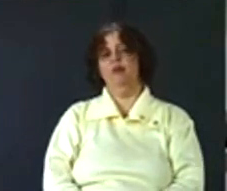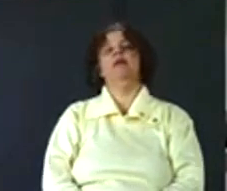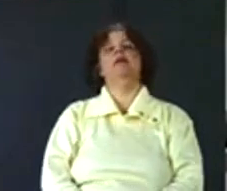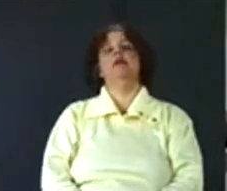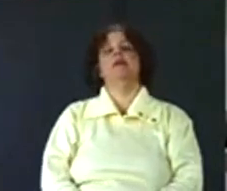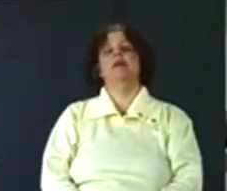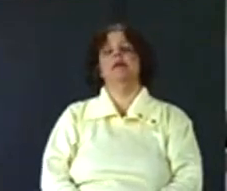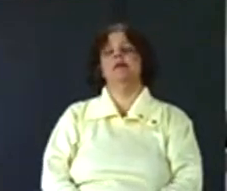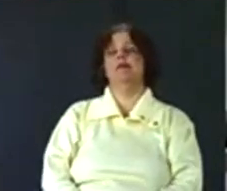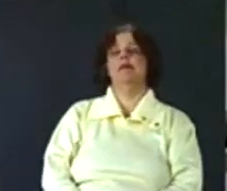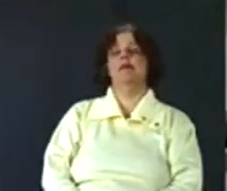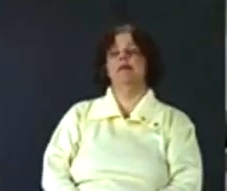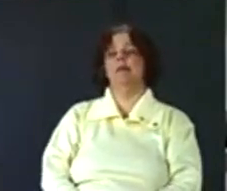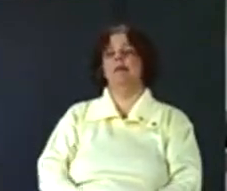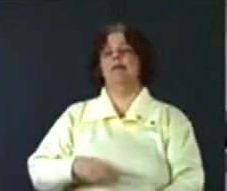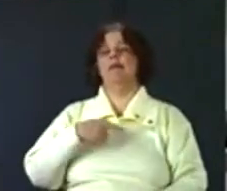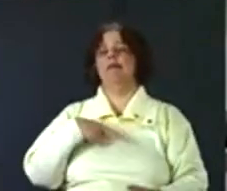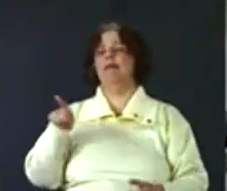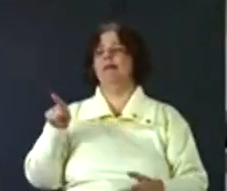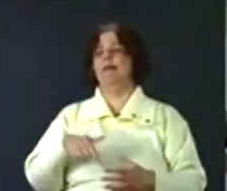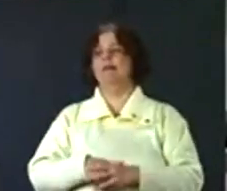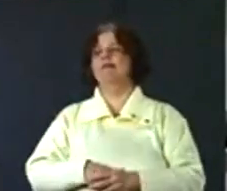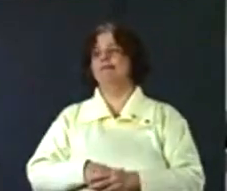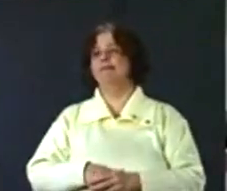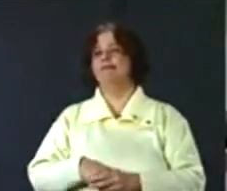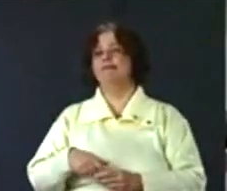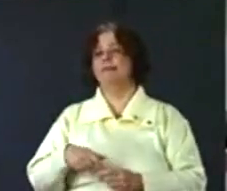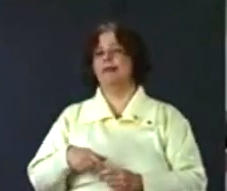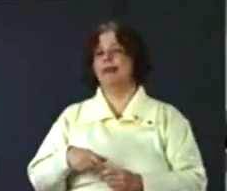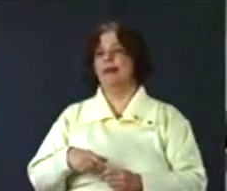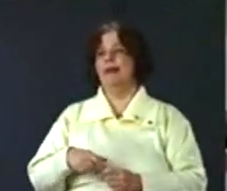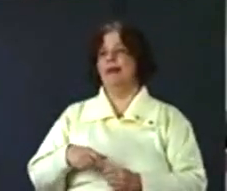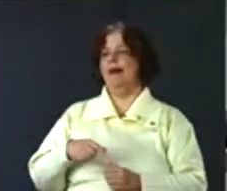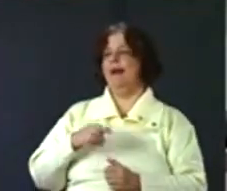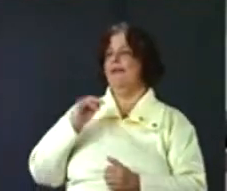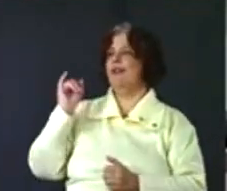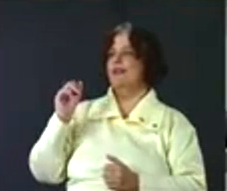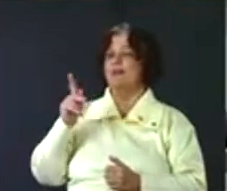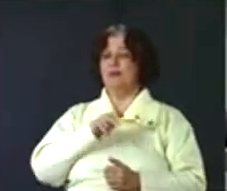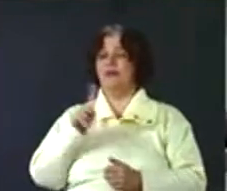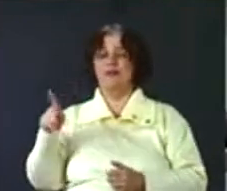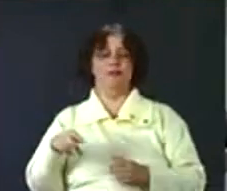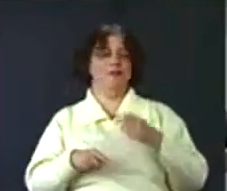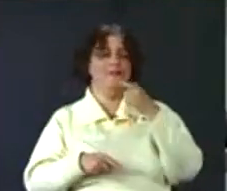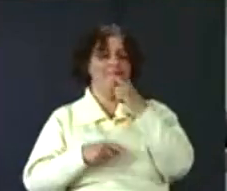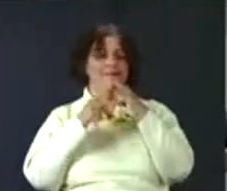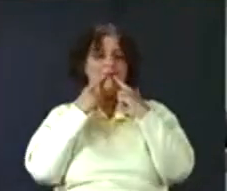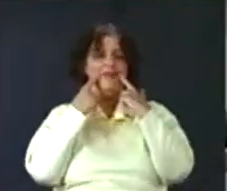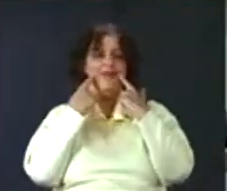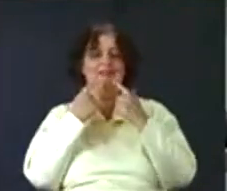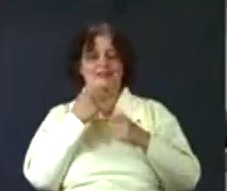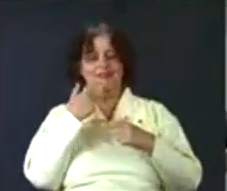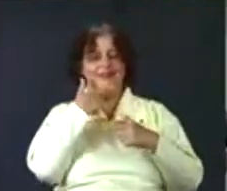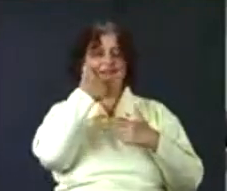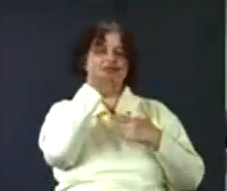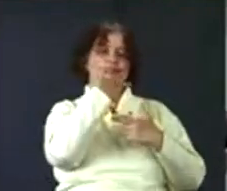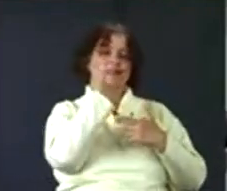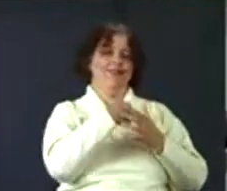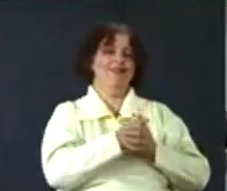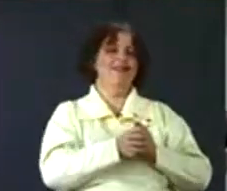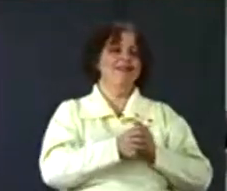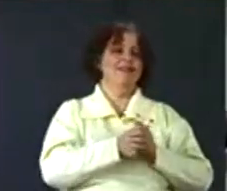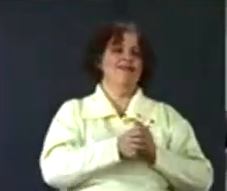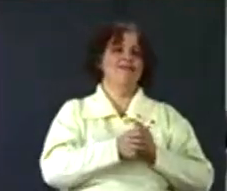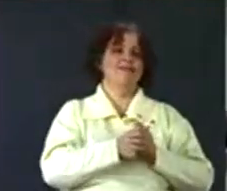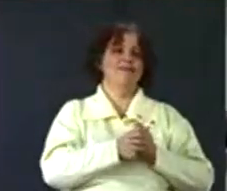uma risadinha olhando para aquele seminarista e diz: meu filho, eu acho que não é por aí não. Primeiro a igreja precisa